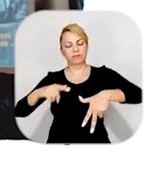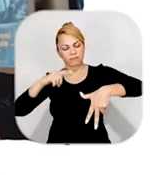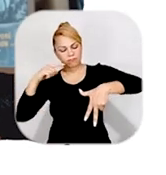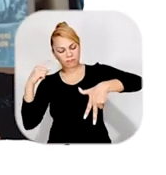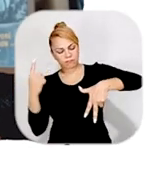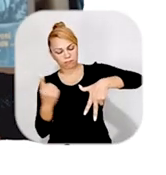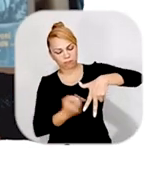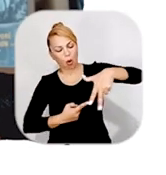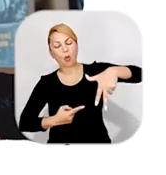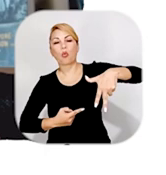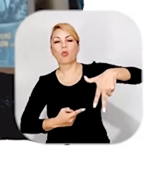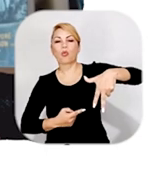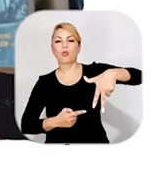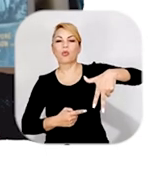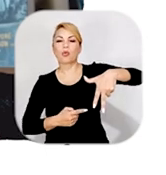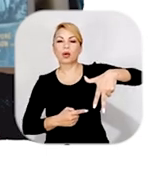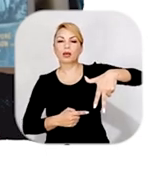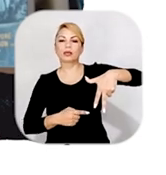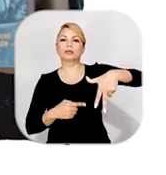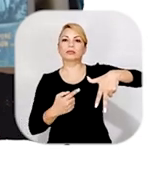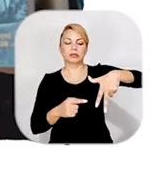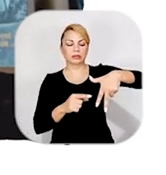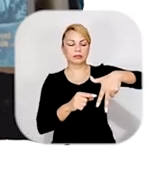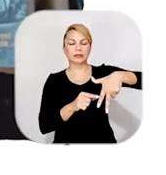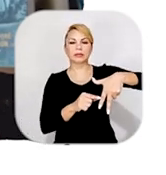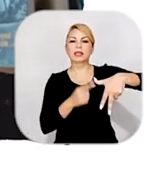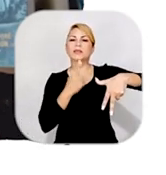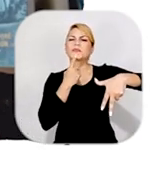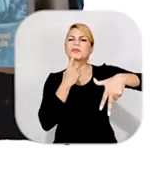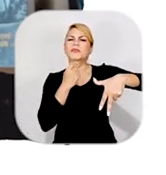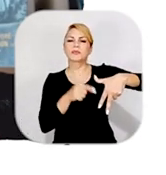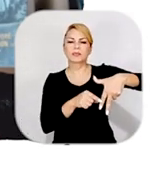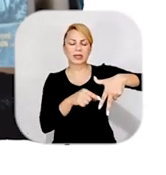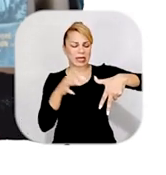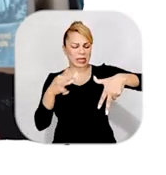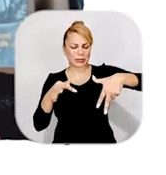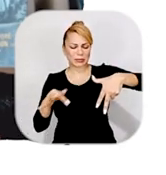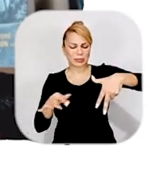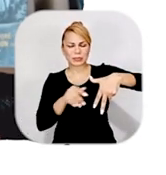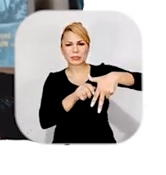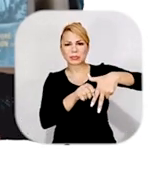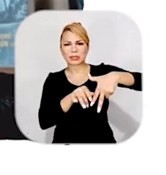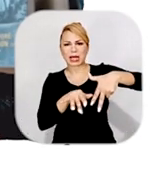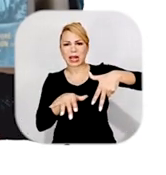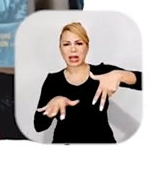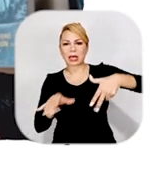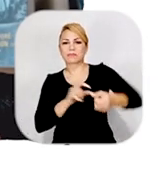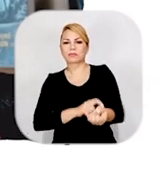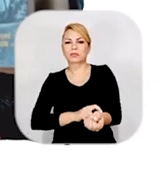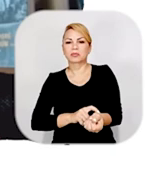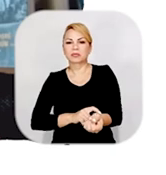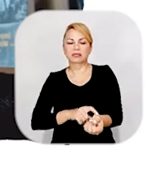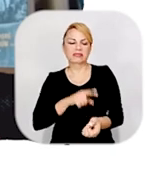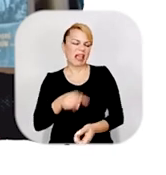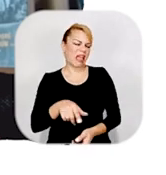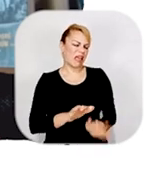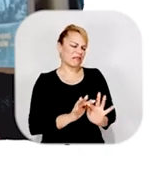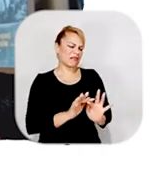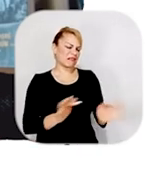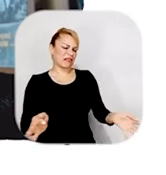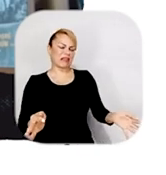perna, e teve um coágulo, e esse coágulo migrou. Eles disseram, não, isso não é nada, você